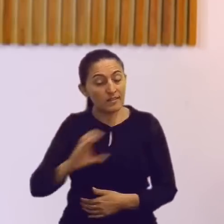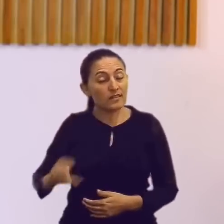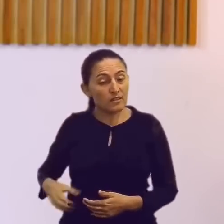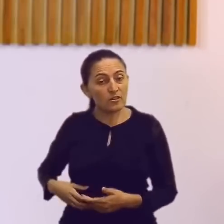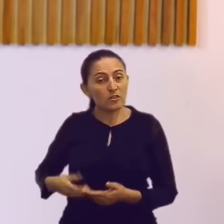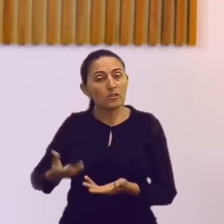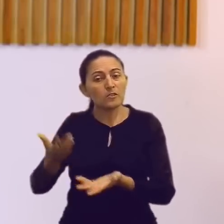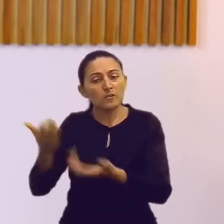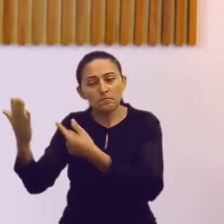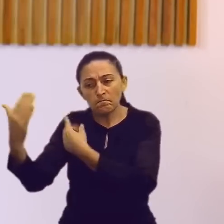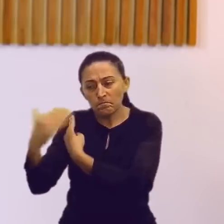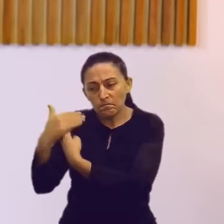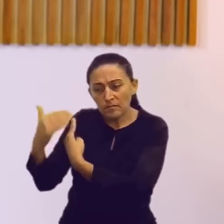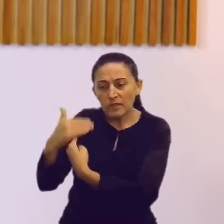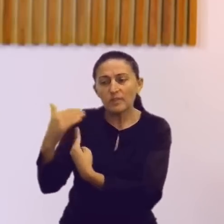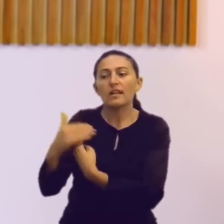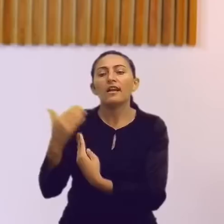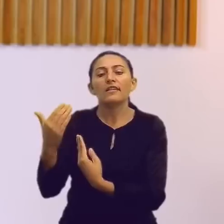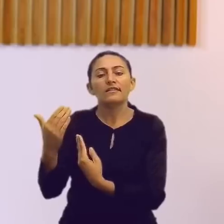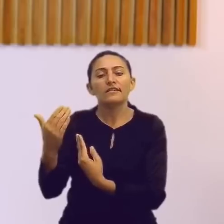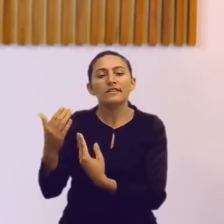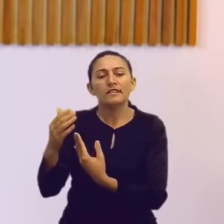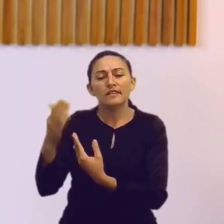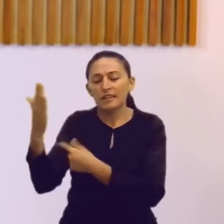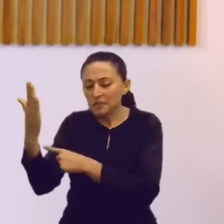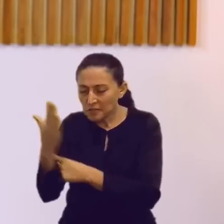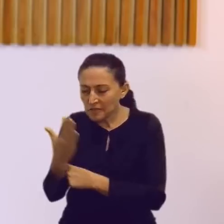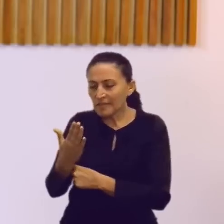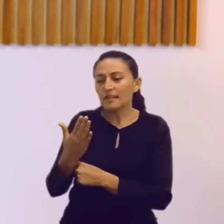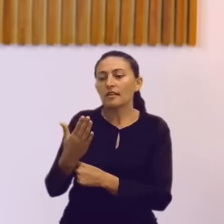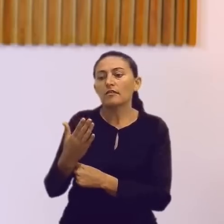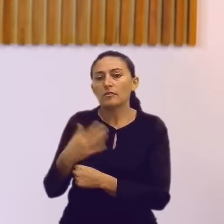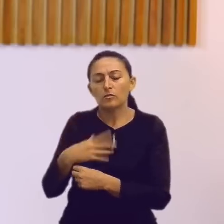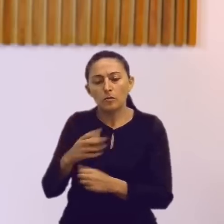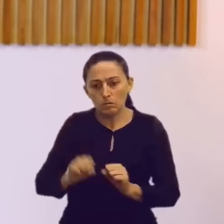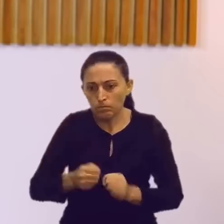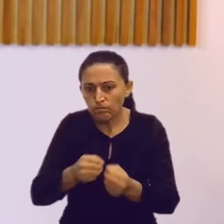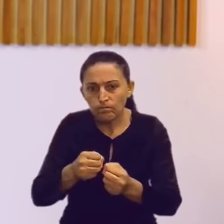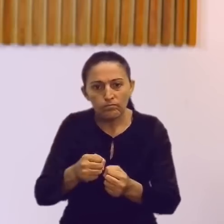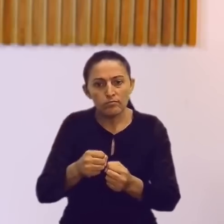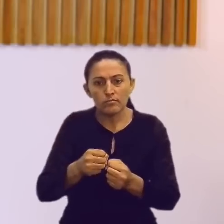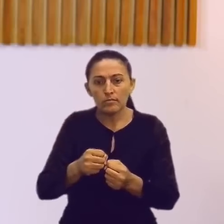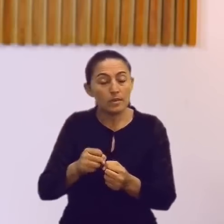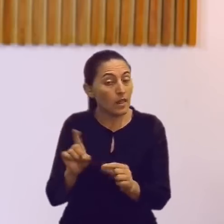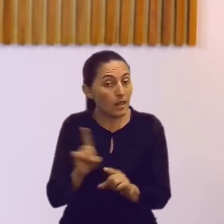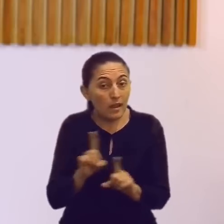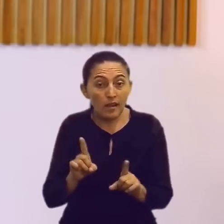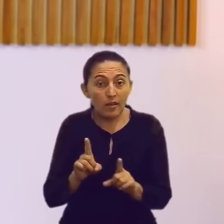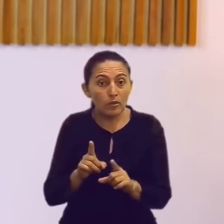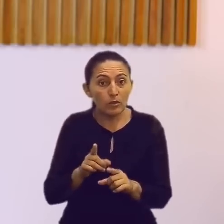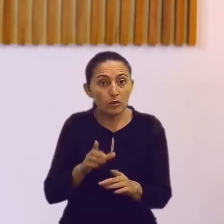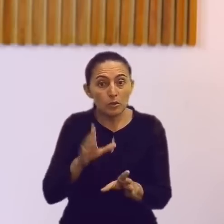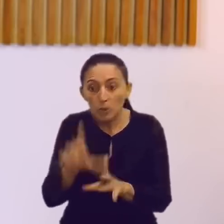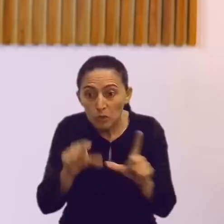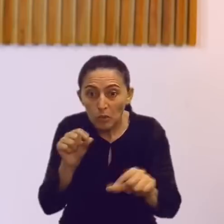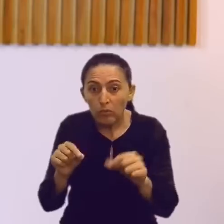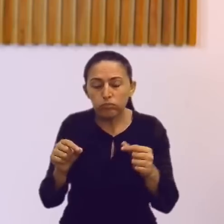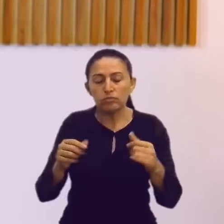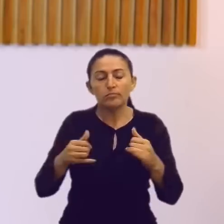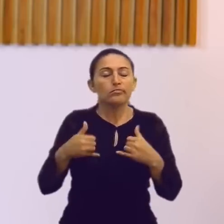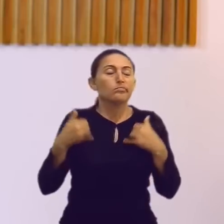a Pedro, para que ele não fosse mais impetuoso, para que ele não fosse